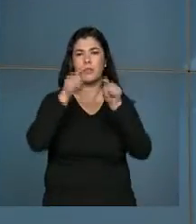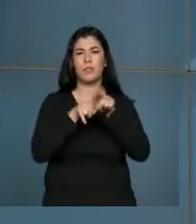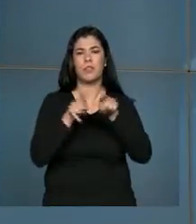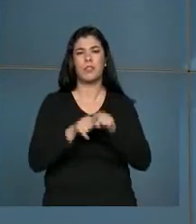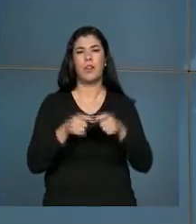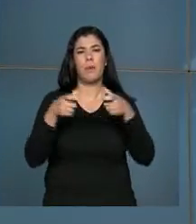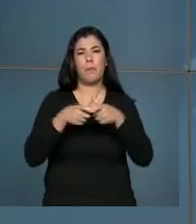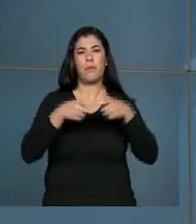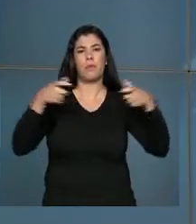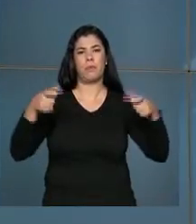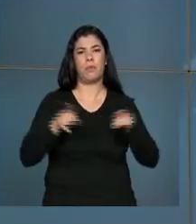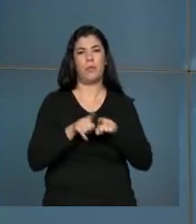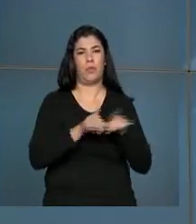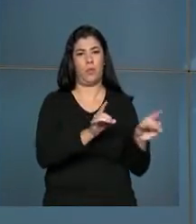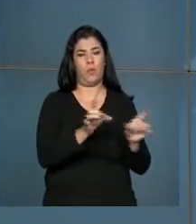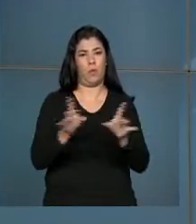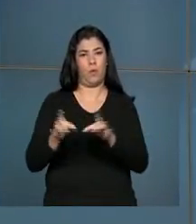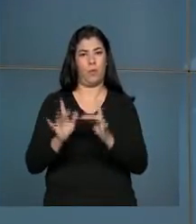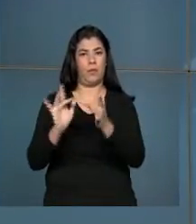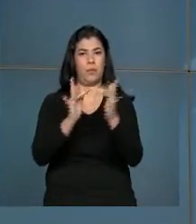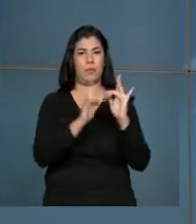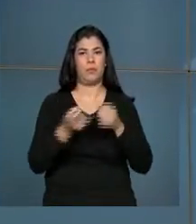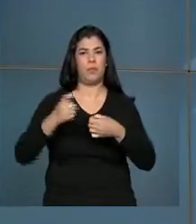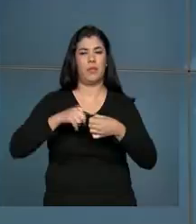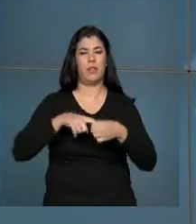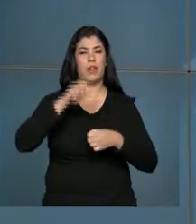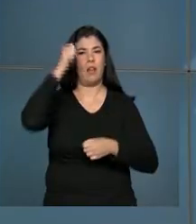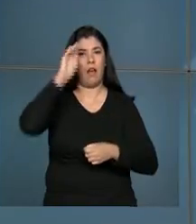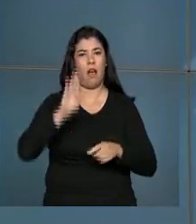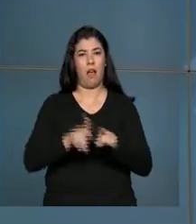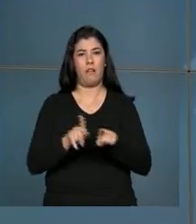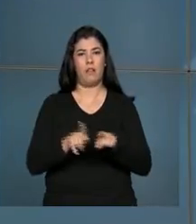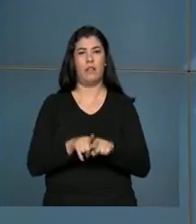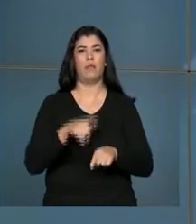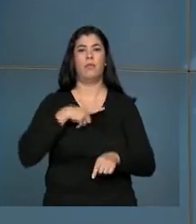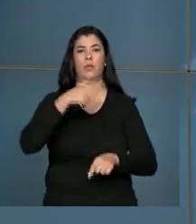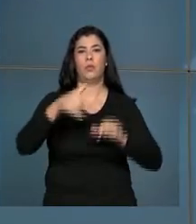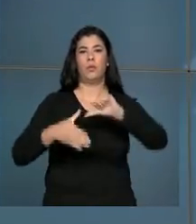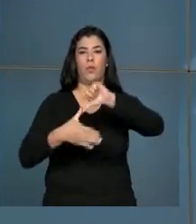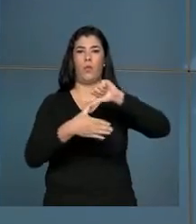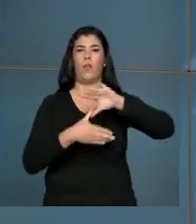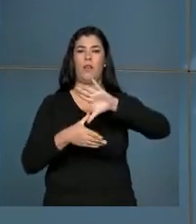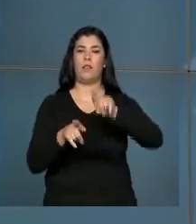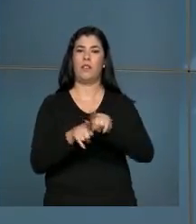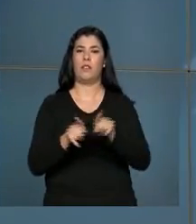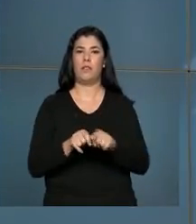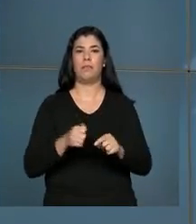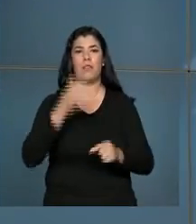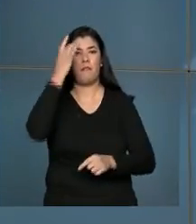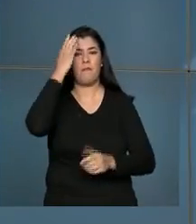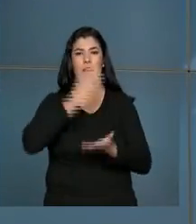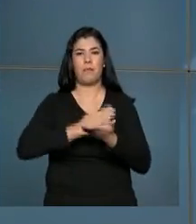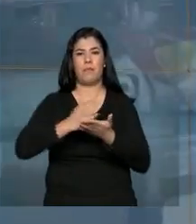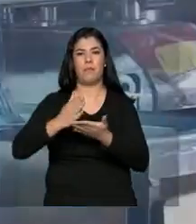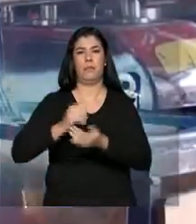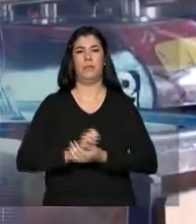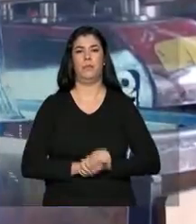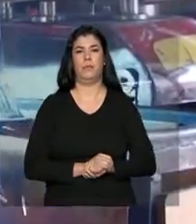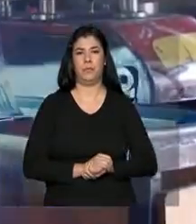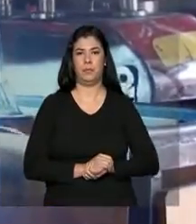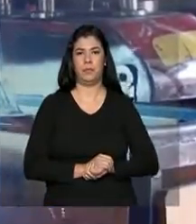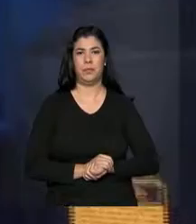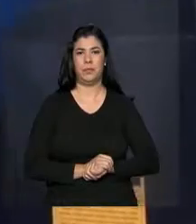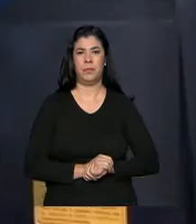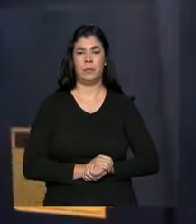médio portes. O comércio com países da África e das Américas tem condições facilitadas de pagamento.